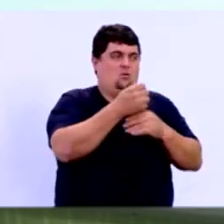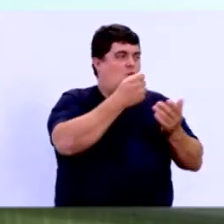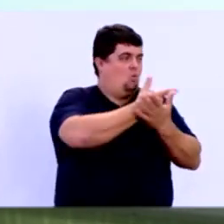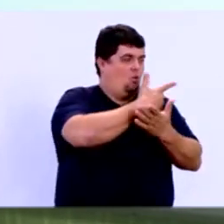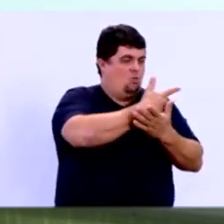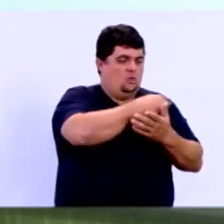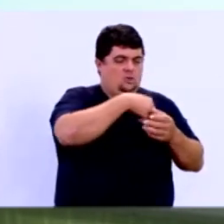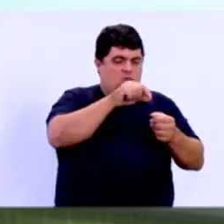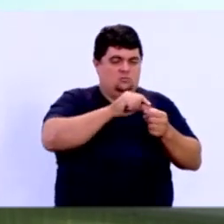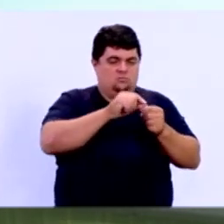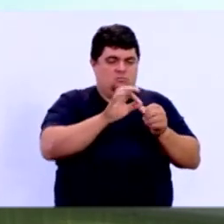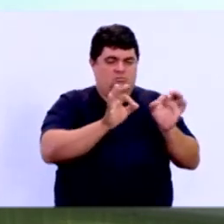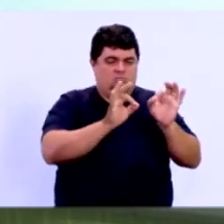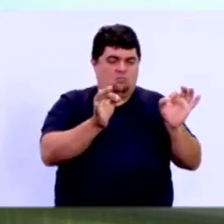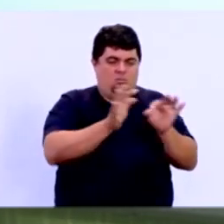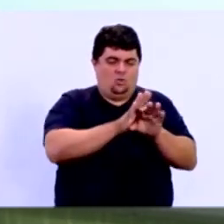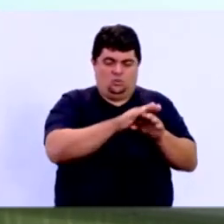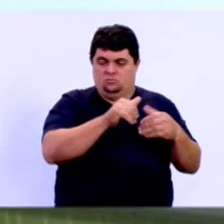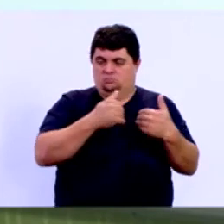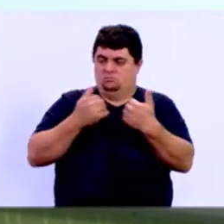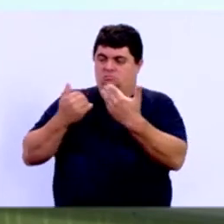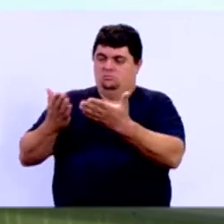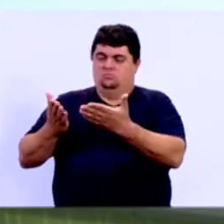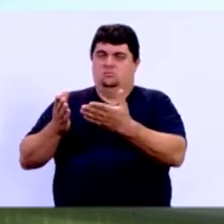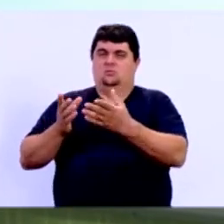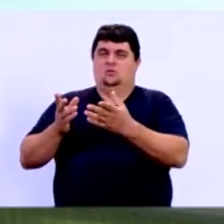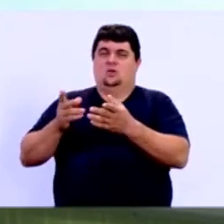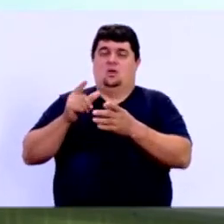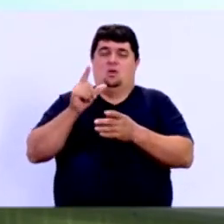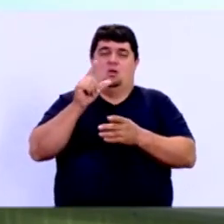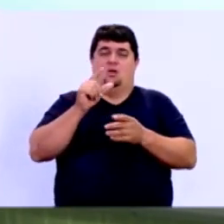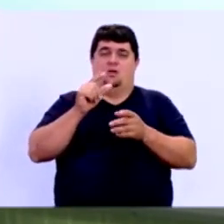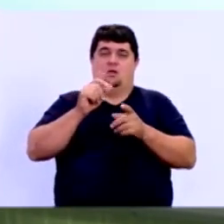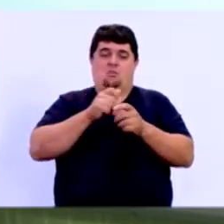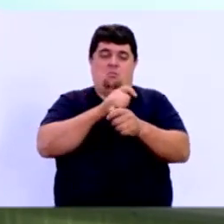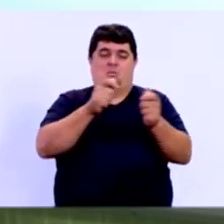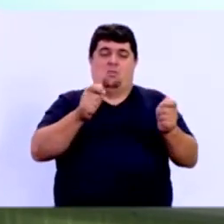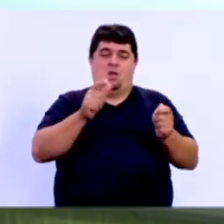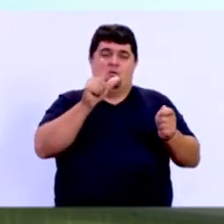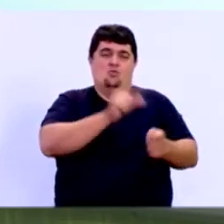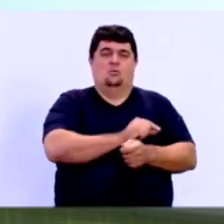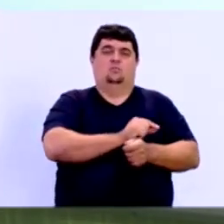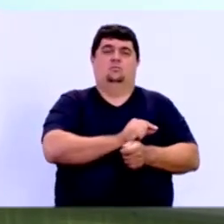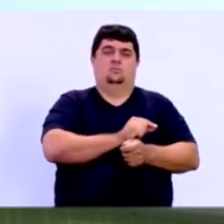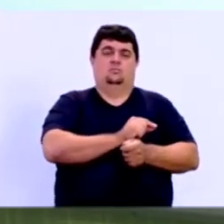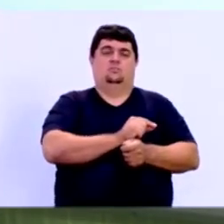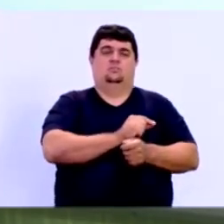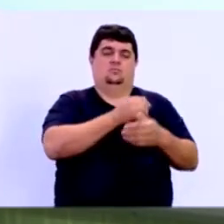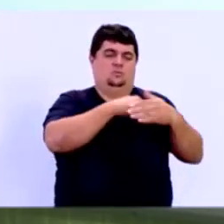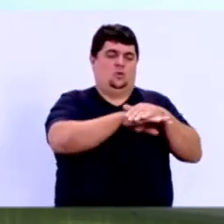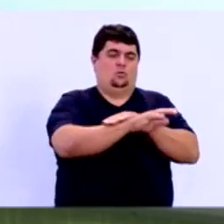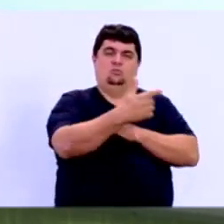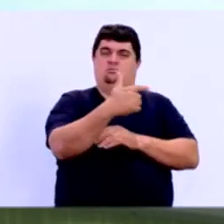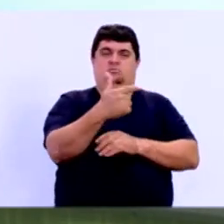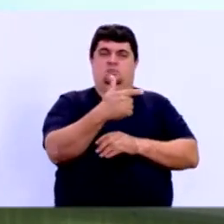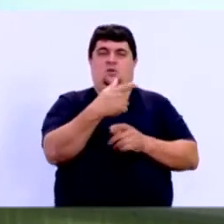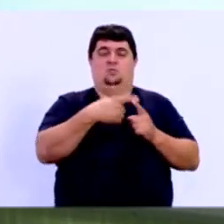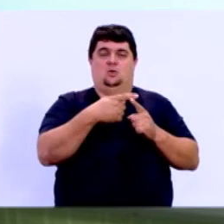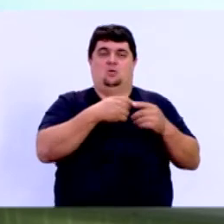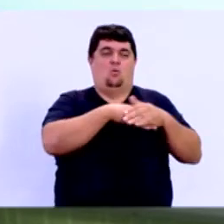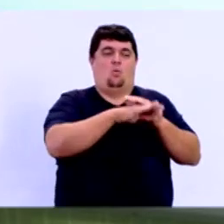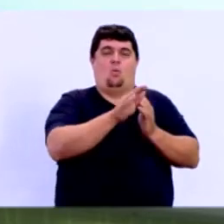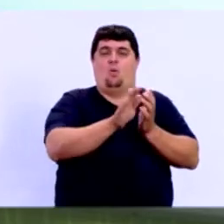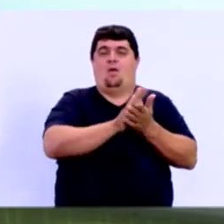tempo exato, e aí com isso você diminui os teus custos, por exemplo, de estoque. Teus custos operacionais vão